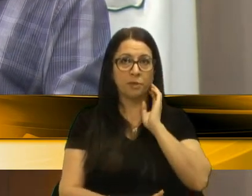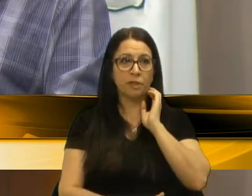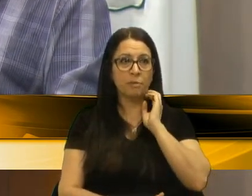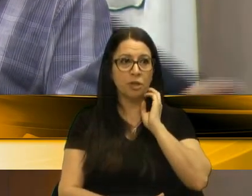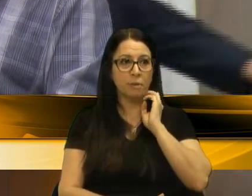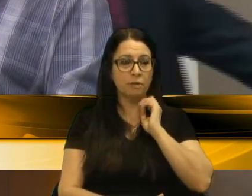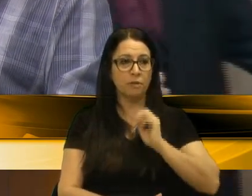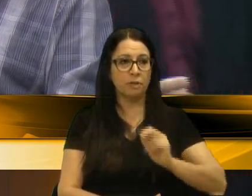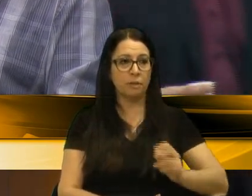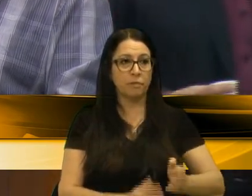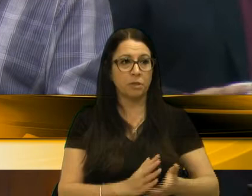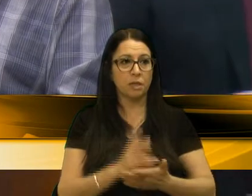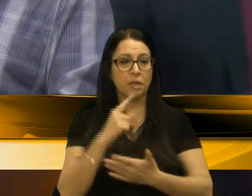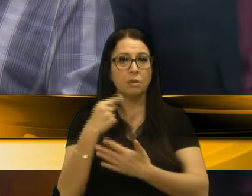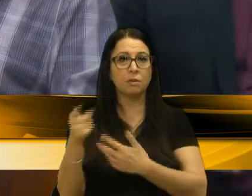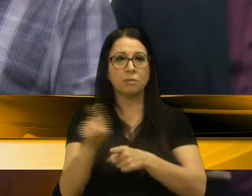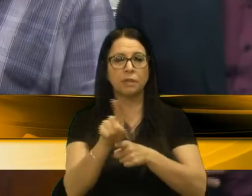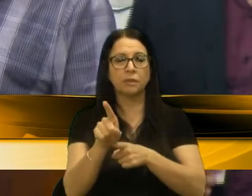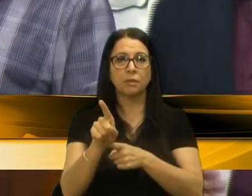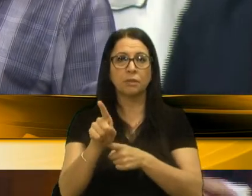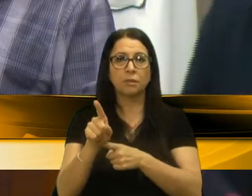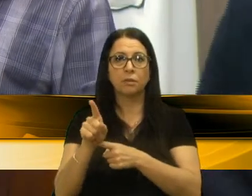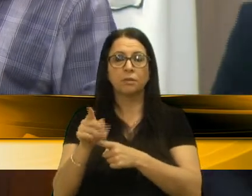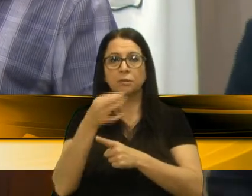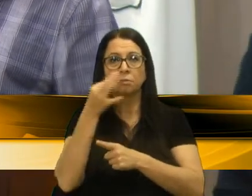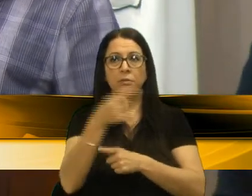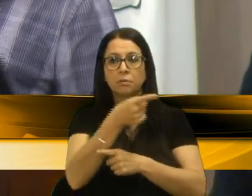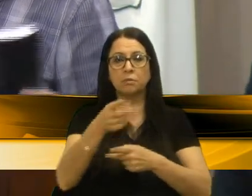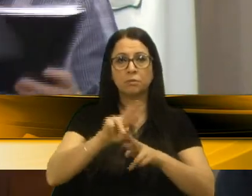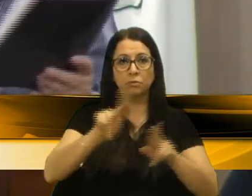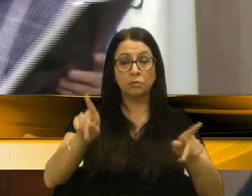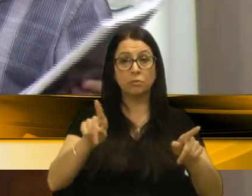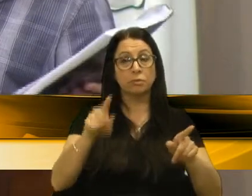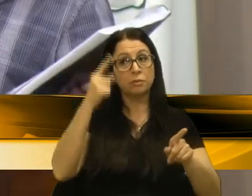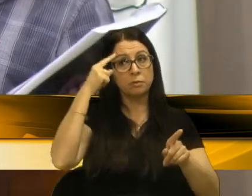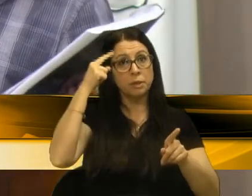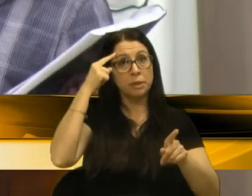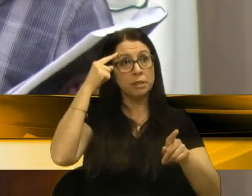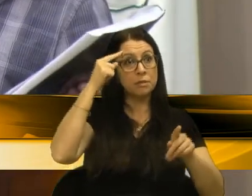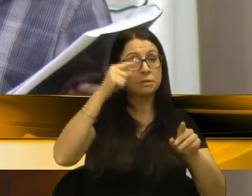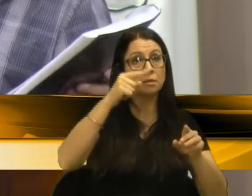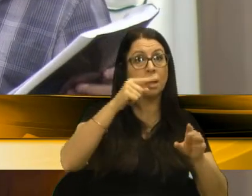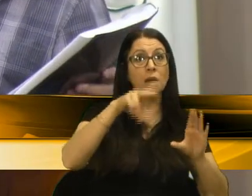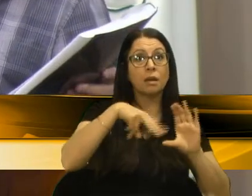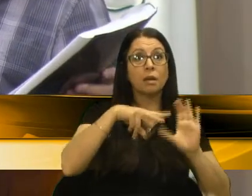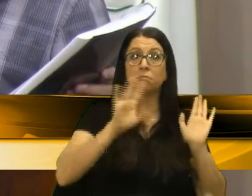Eles são de posicionamento diferente do que pensa a Câmara.